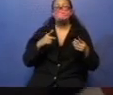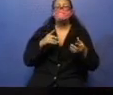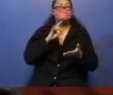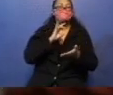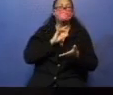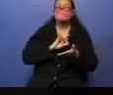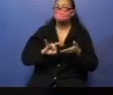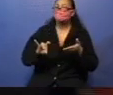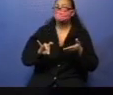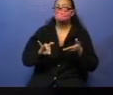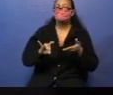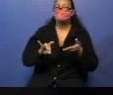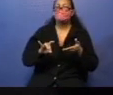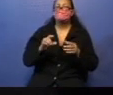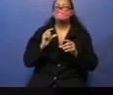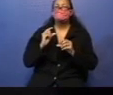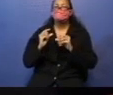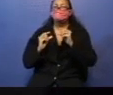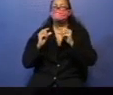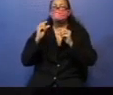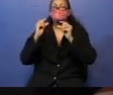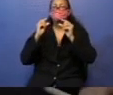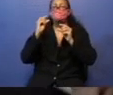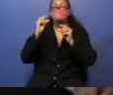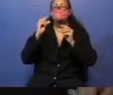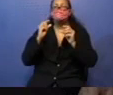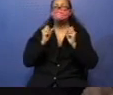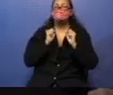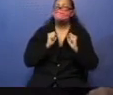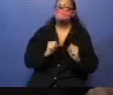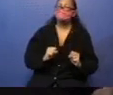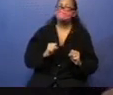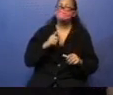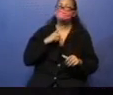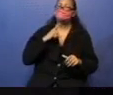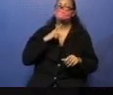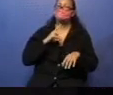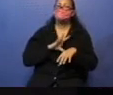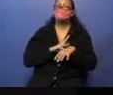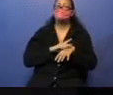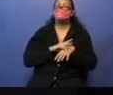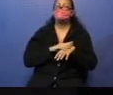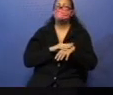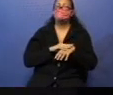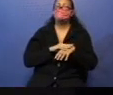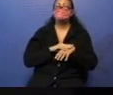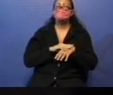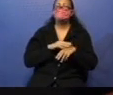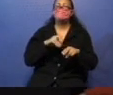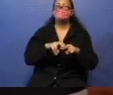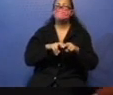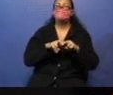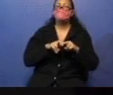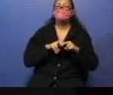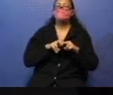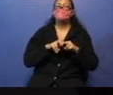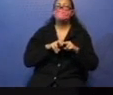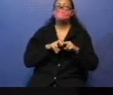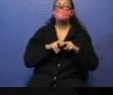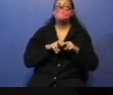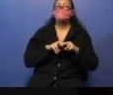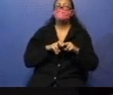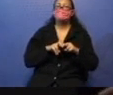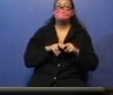Eles continuam ali sem a gente ver e pode causar doença. Por isso, além de lavá-las